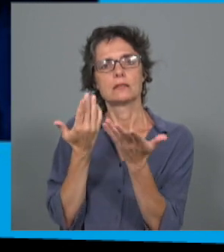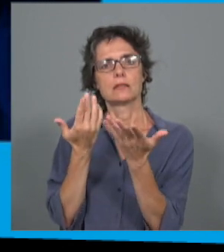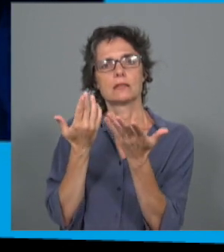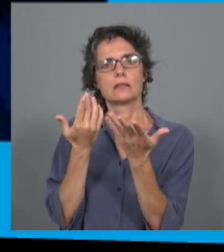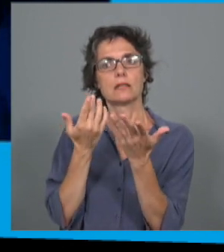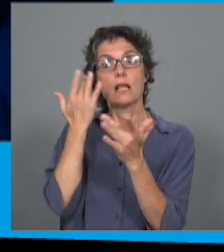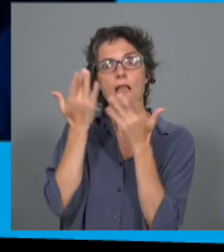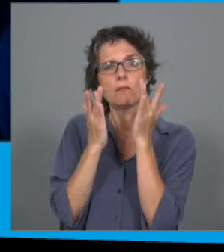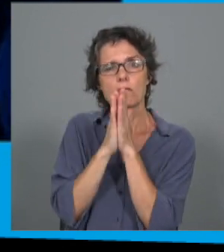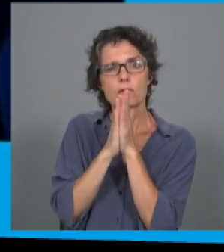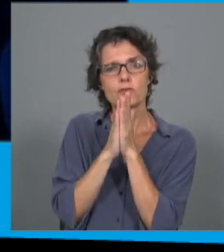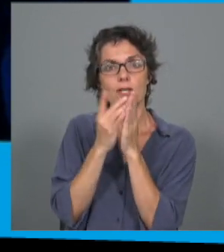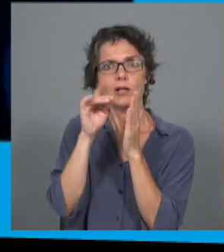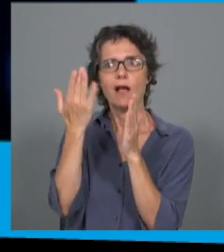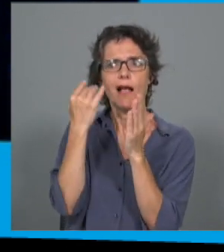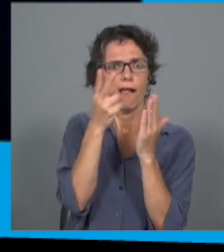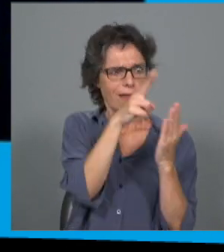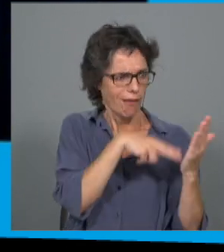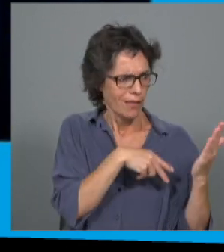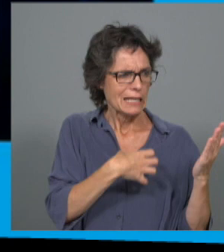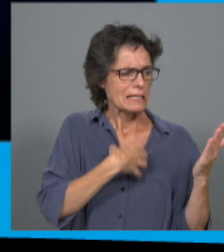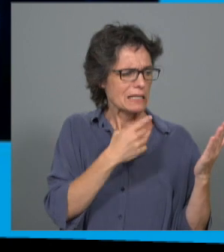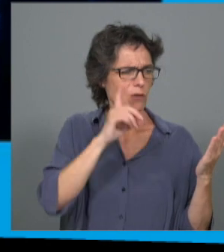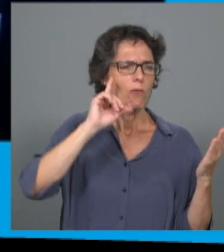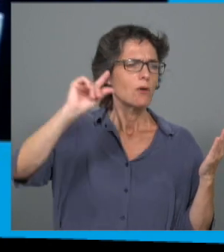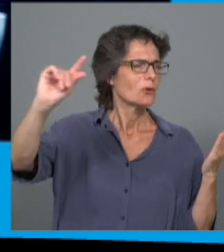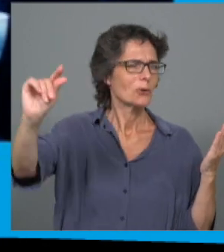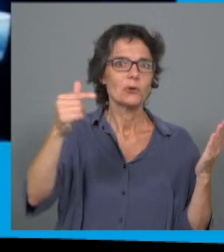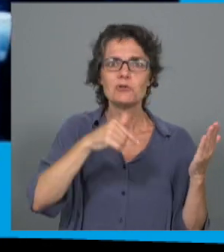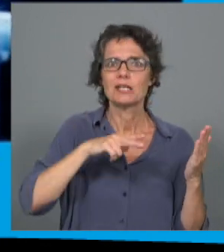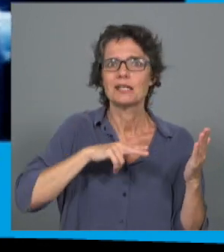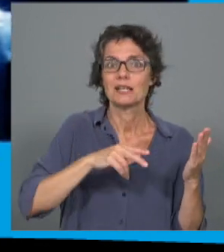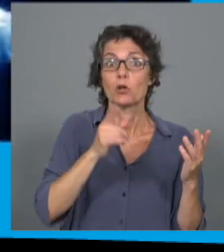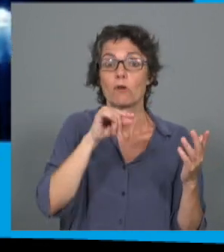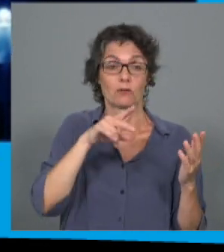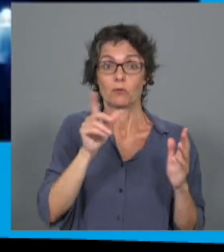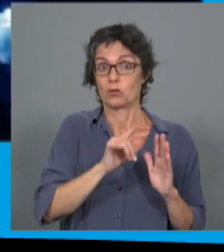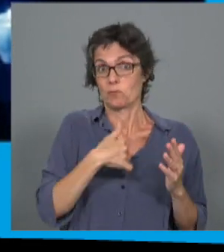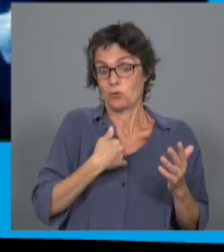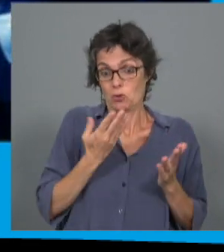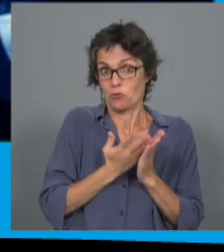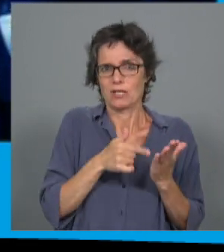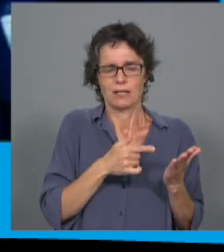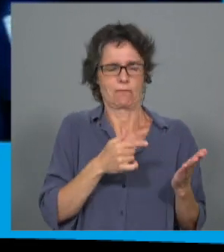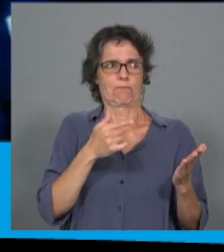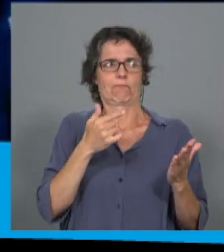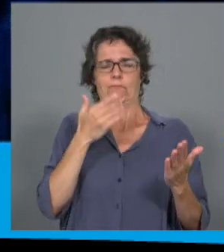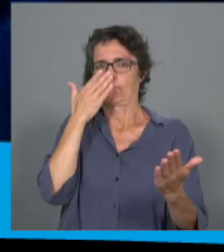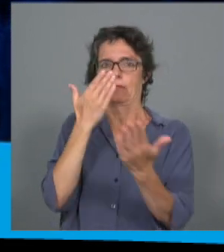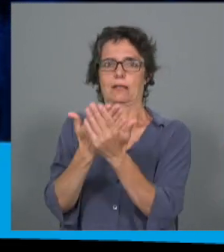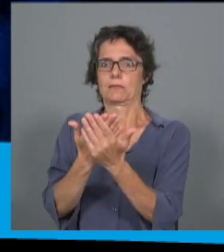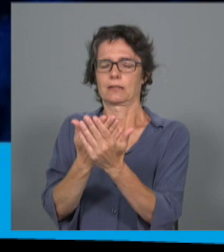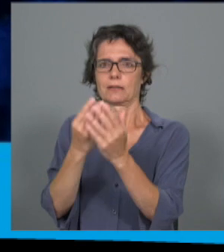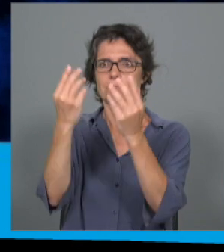nós líamos e que víamos tão distantes quando estudávamos aqui em Lisboa, como é o meu caso, de repente estão à nossa frente a